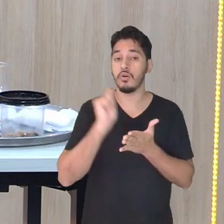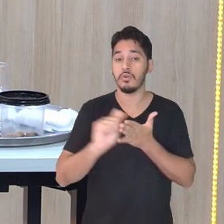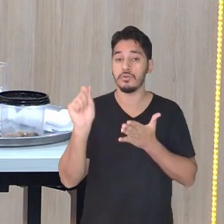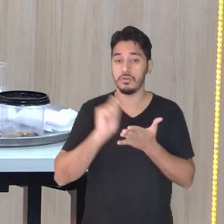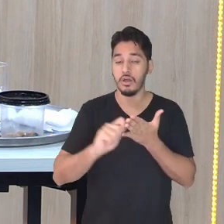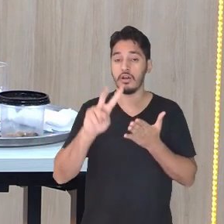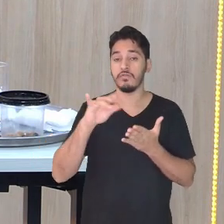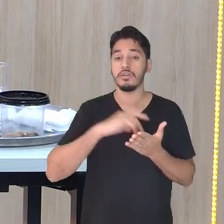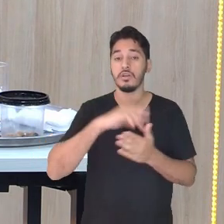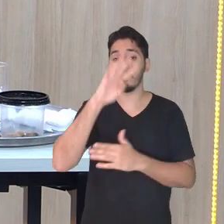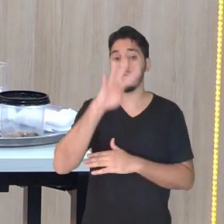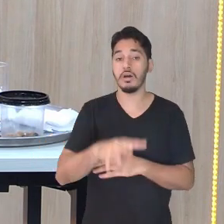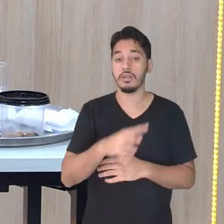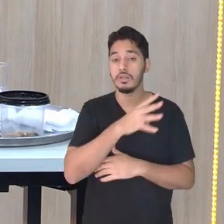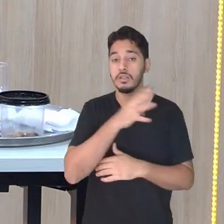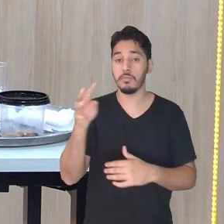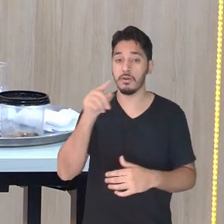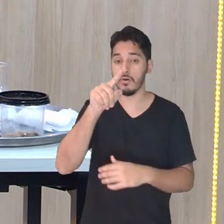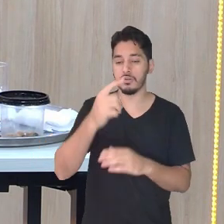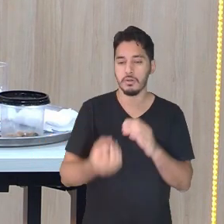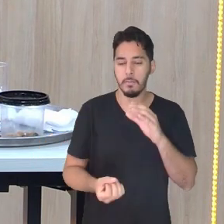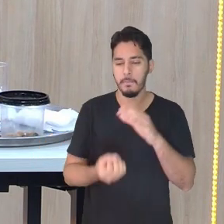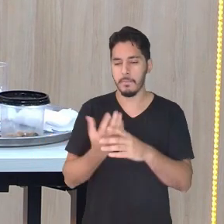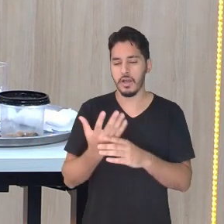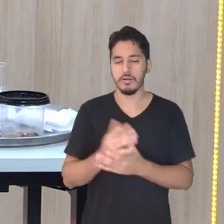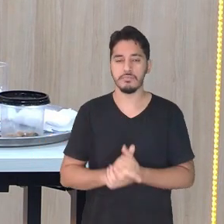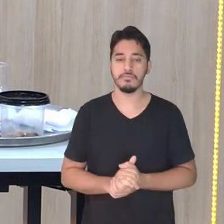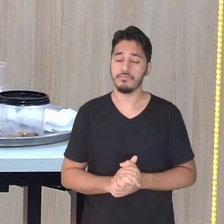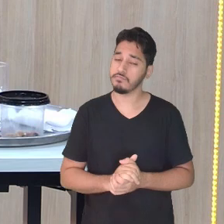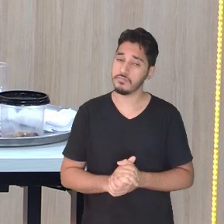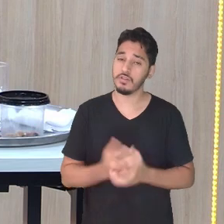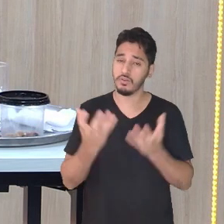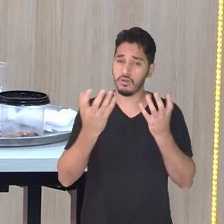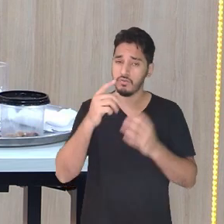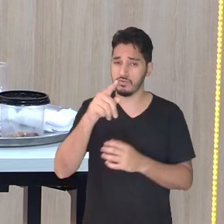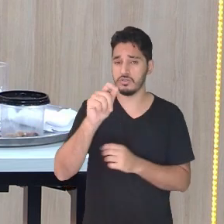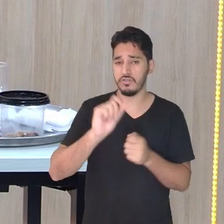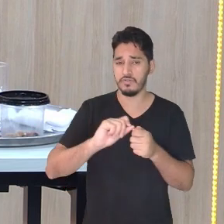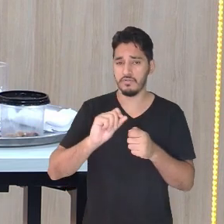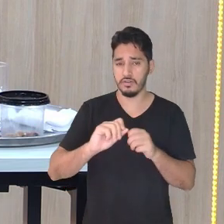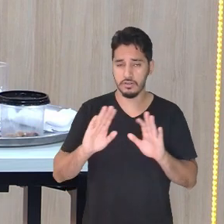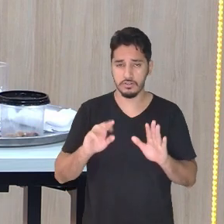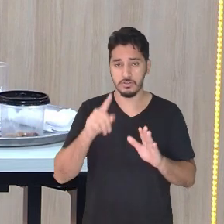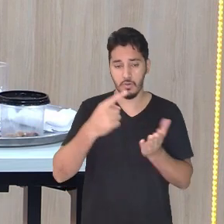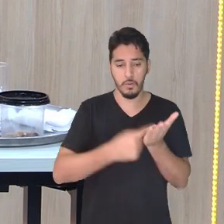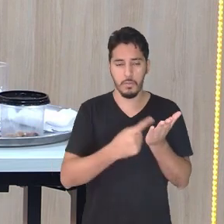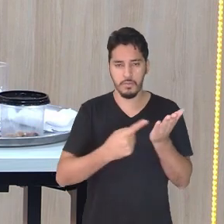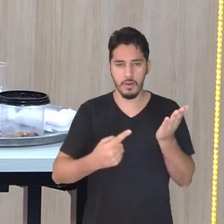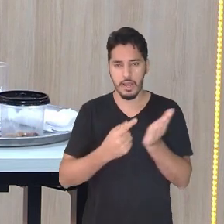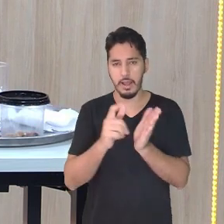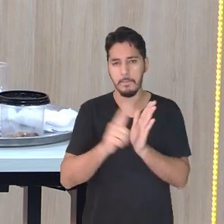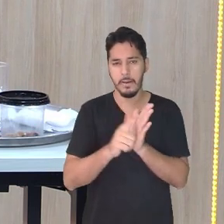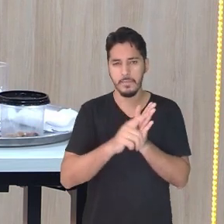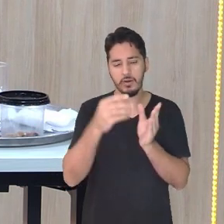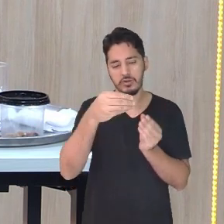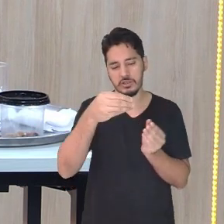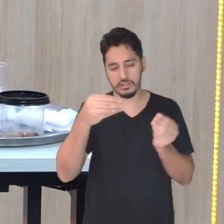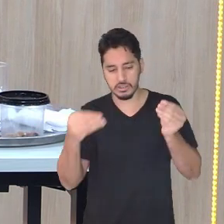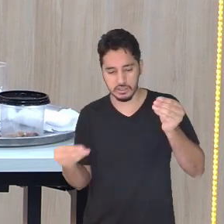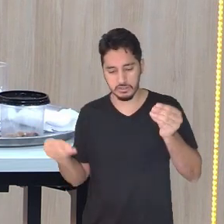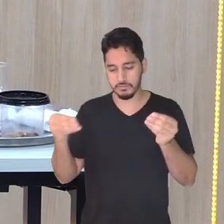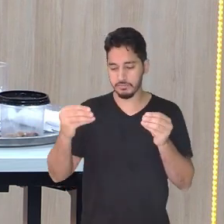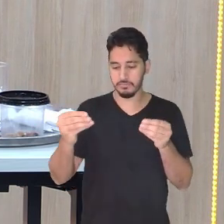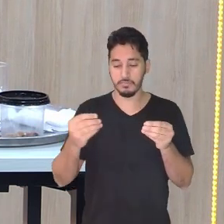uma tabelinha para vocês construírem. E eu gostaria que vocês fizessem. Então, pega um papel, corre aí, pega um